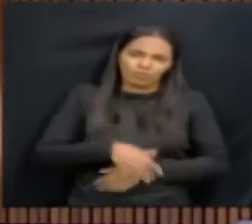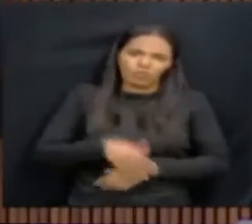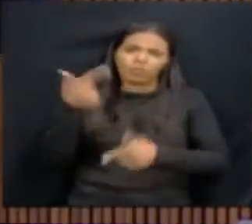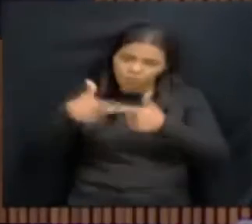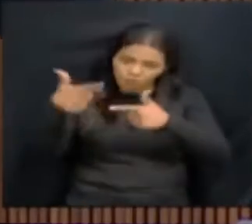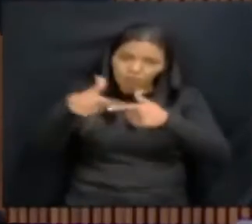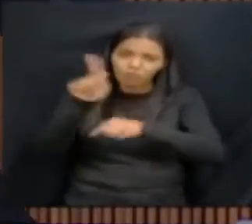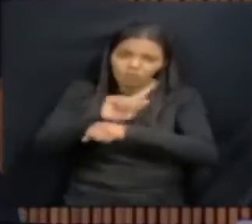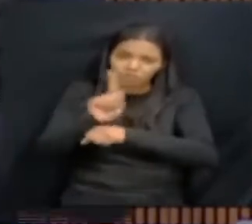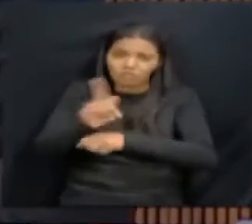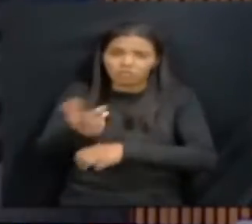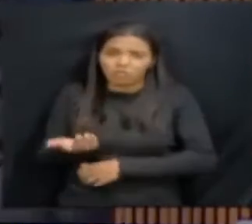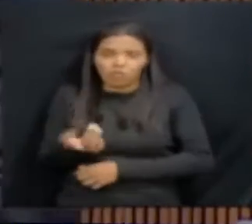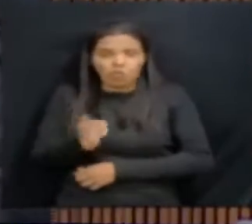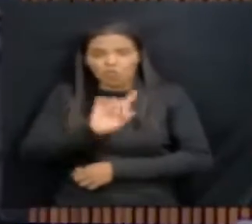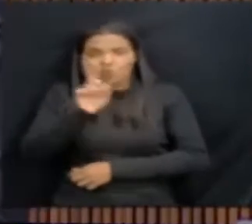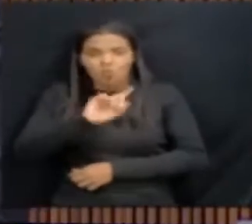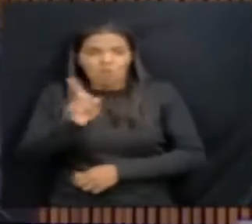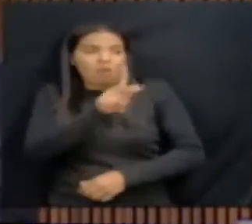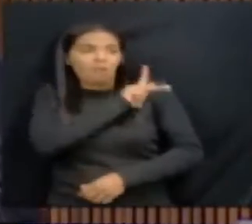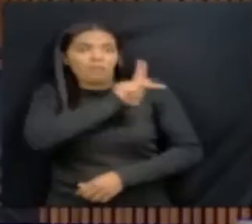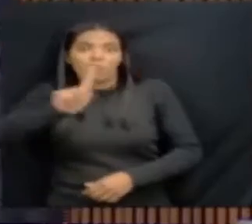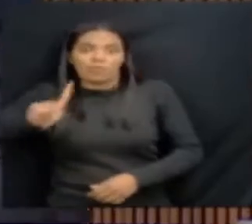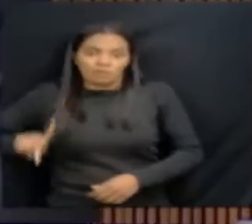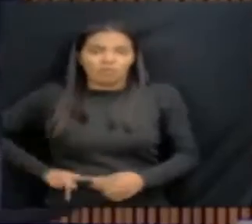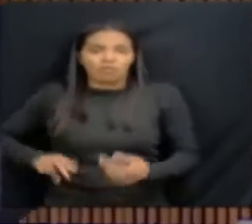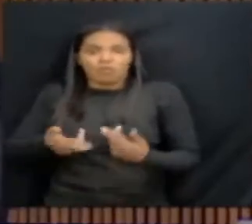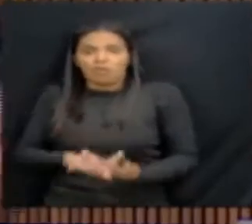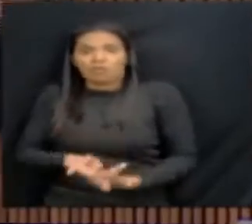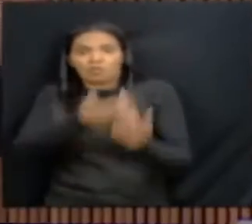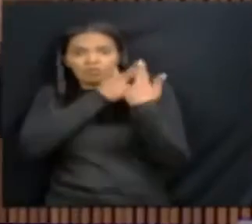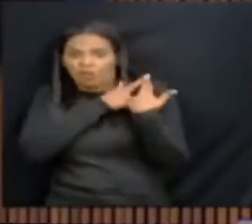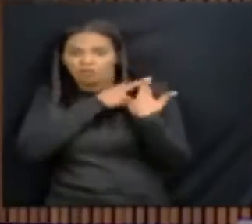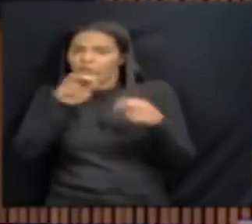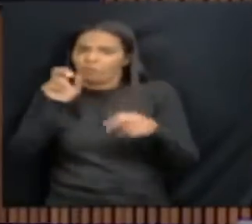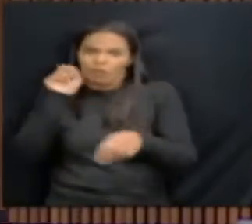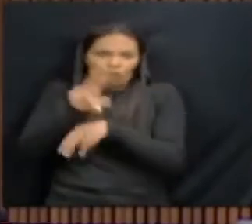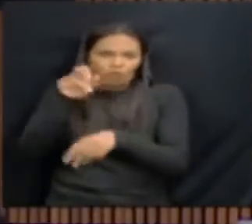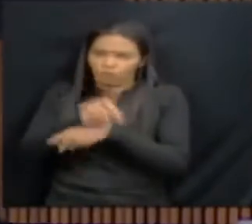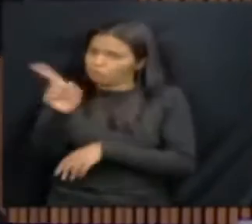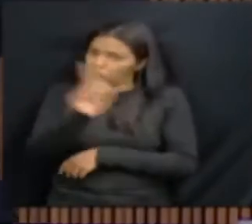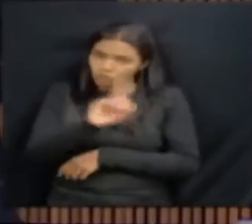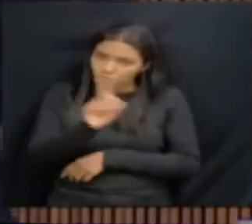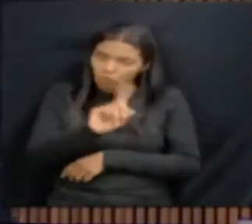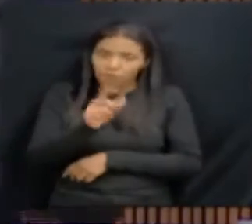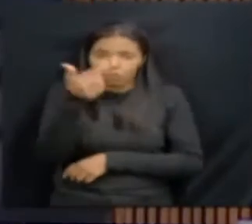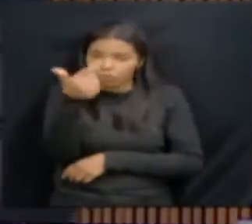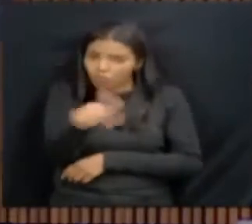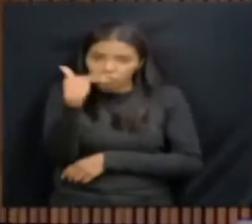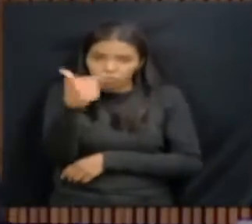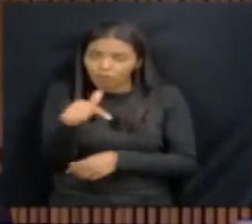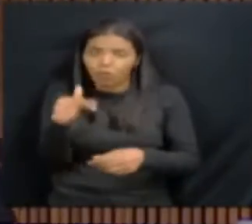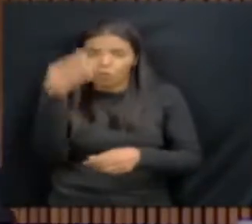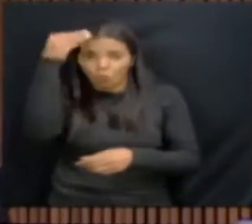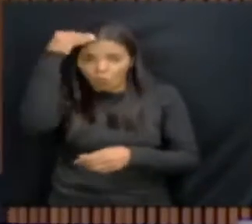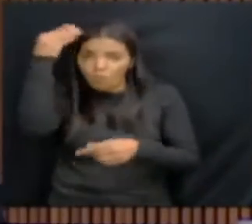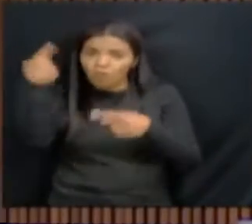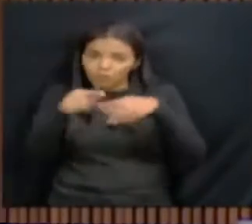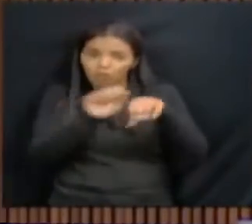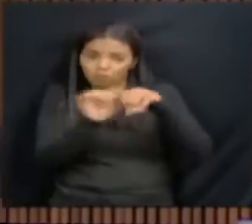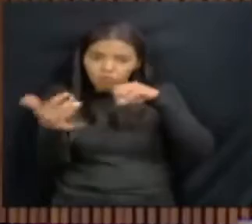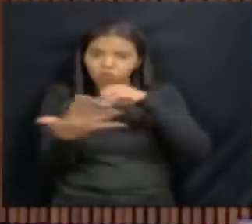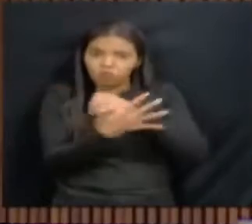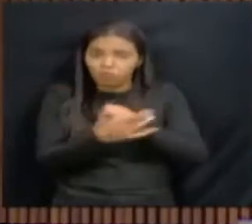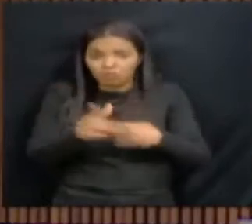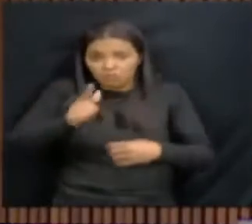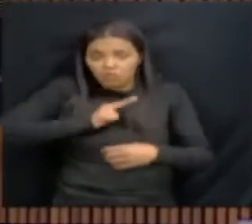gestão. Não é o presidente Bolsonaro responsável pelo vírus, que dizimou 550 mil brasileiros, mas ele é o responsável